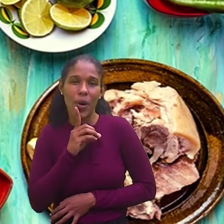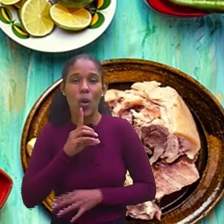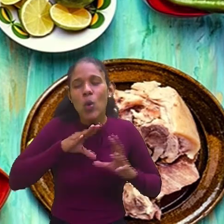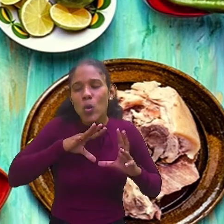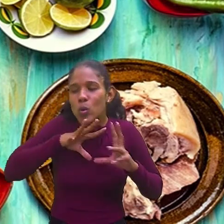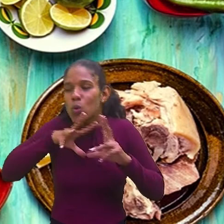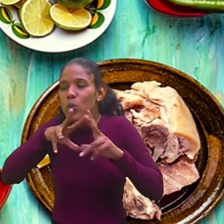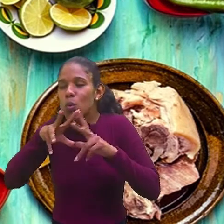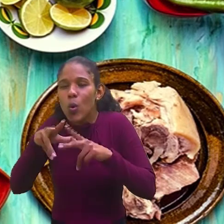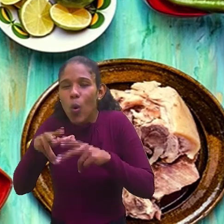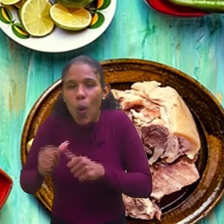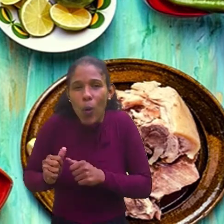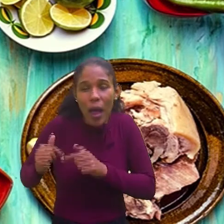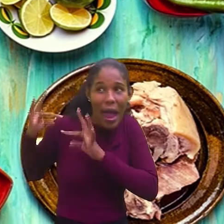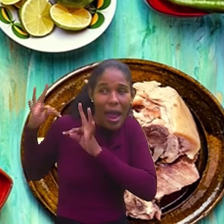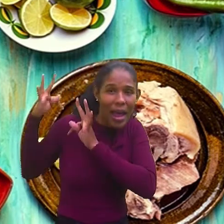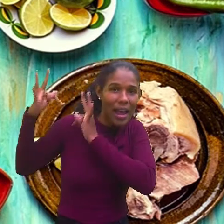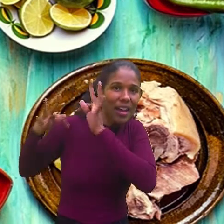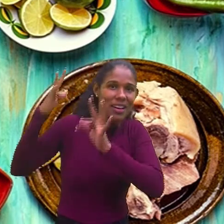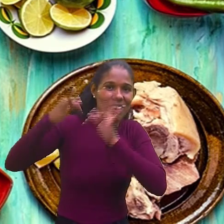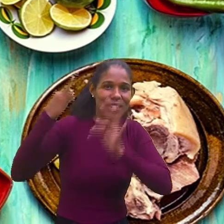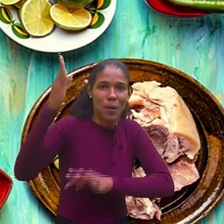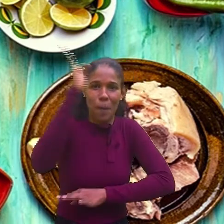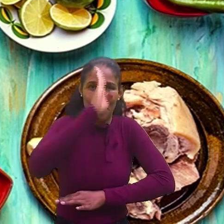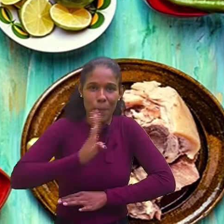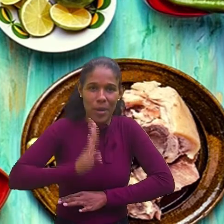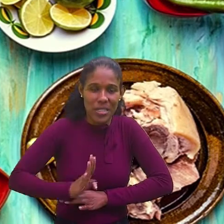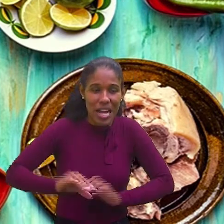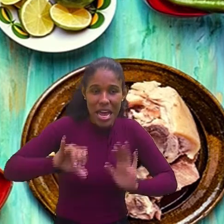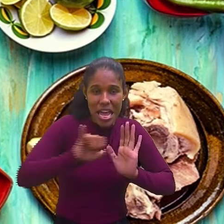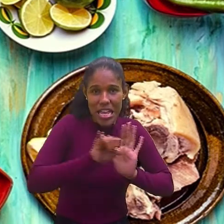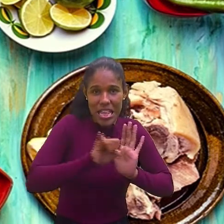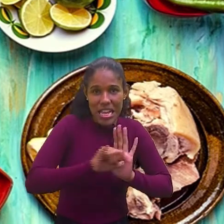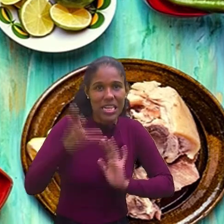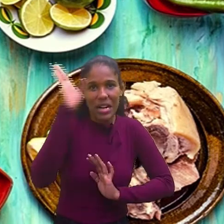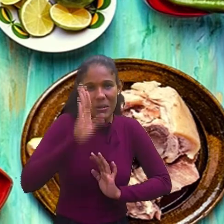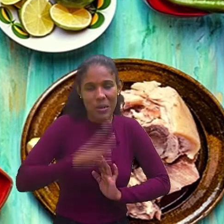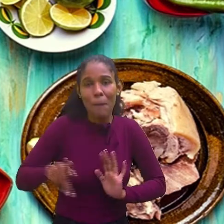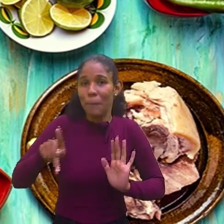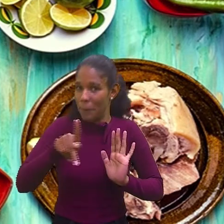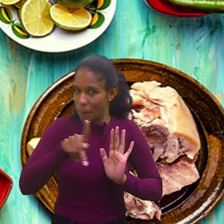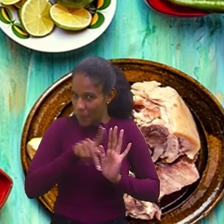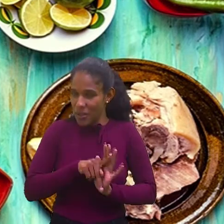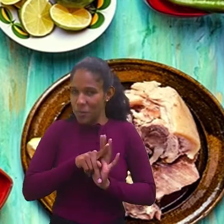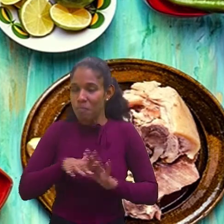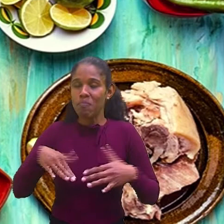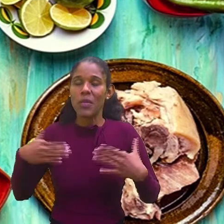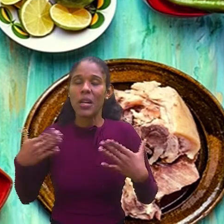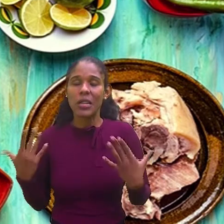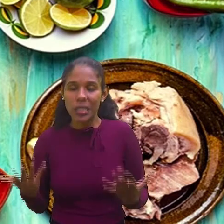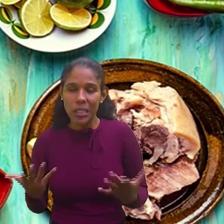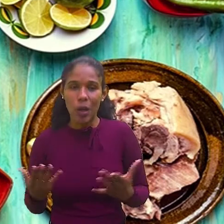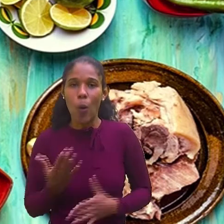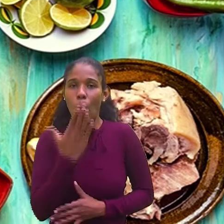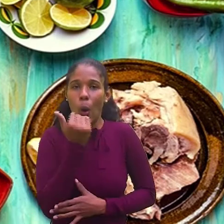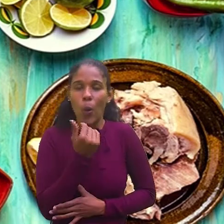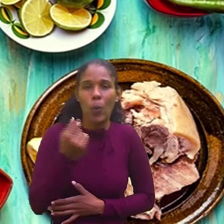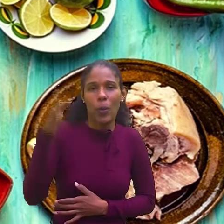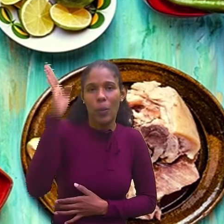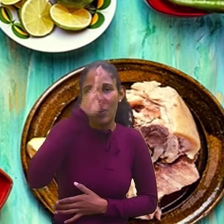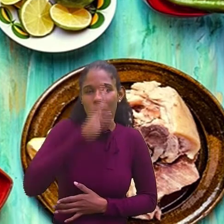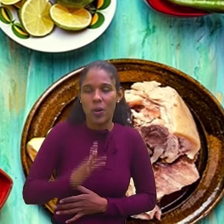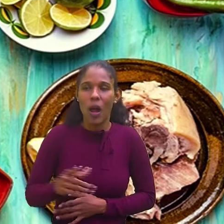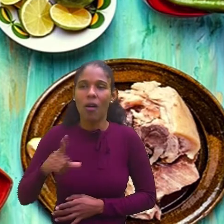faz parte da nossa tradição e representa o que somos. A preparação da comida típica sofreu influência de várias culturas, entre elas